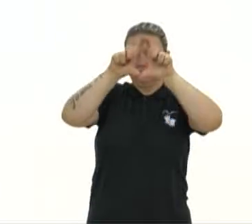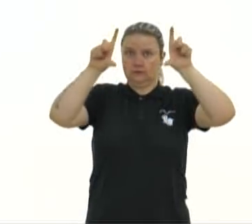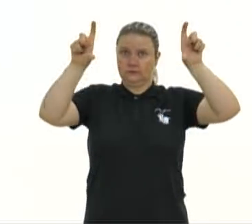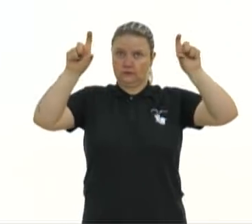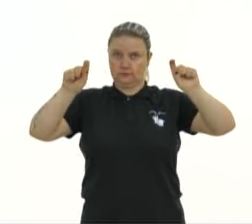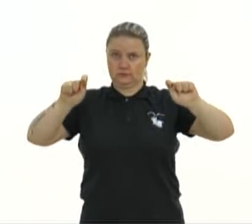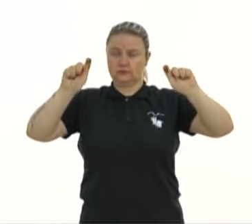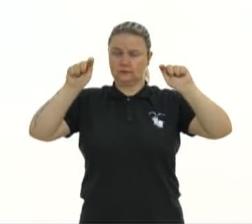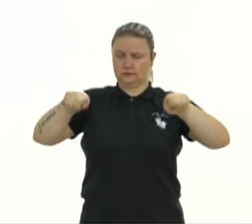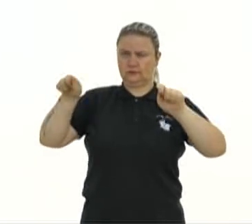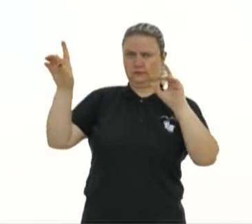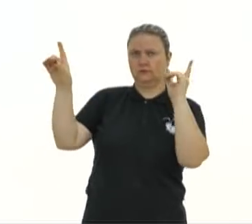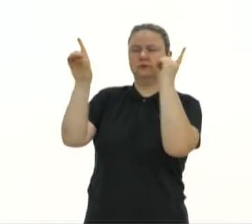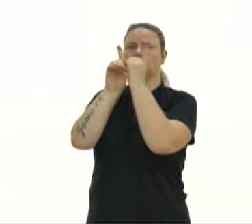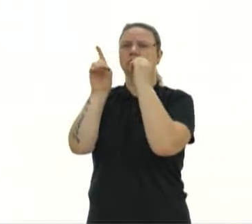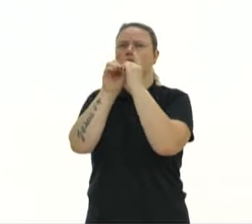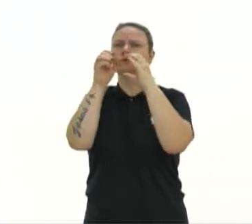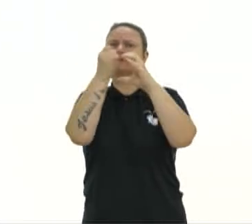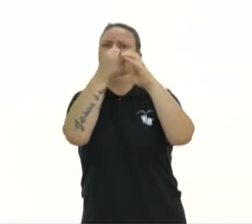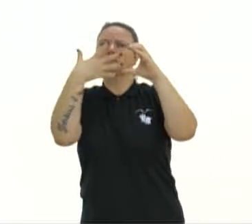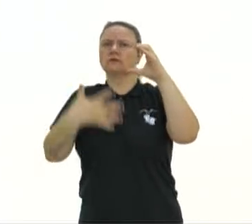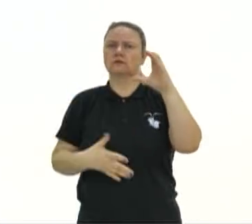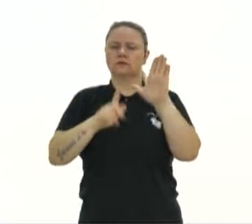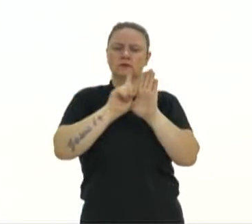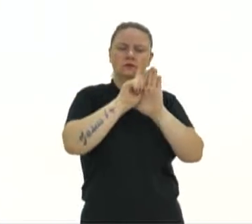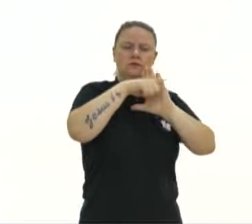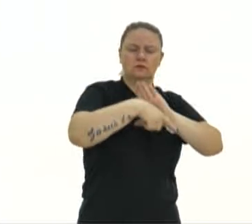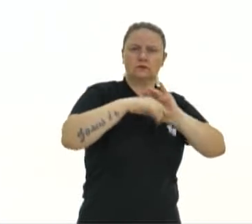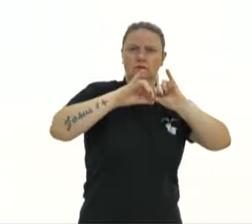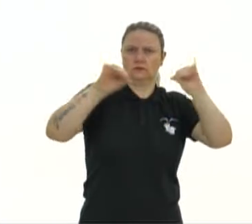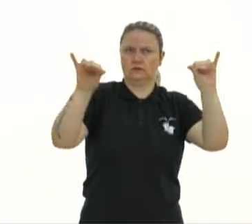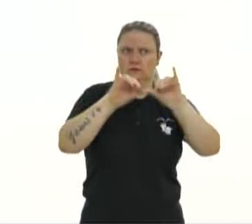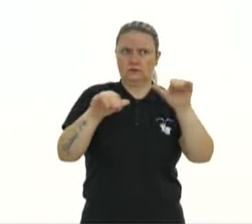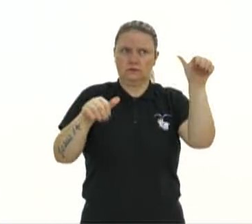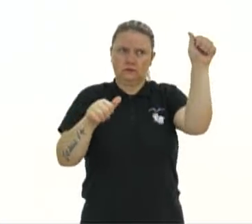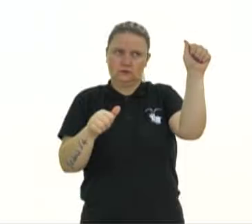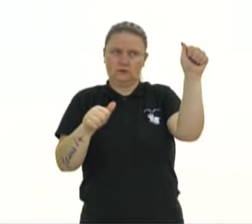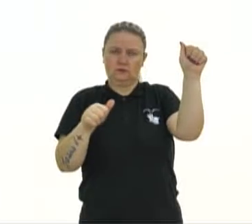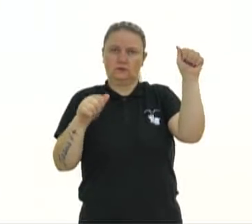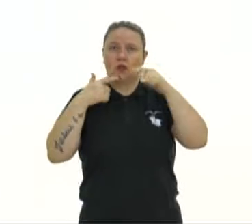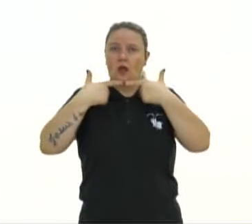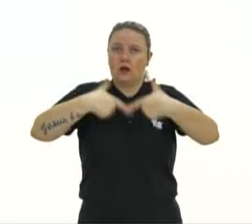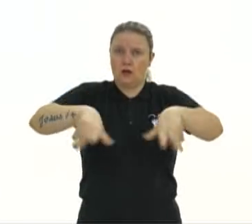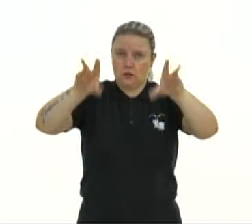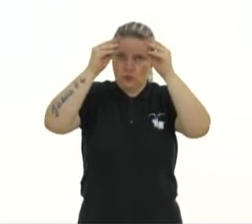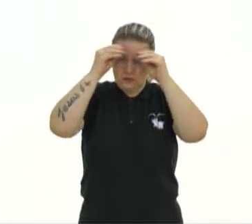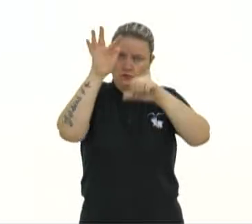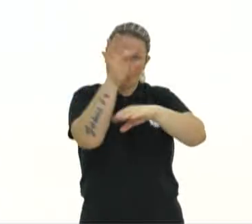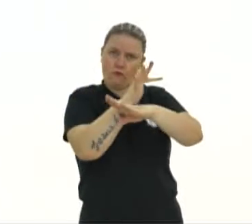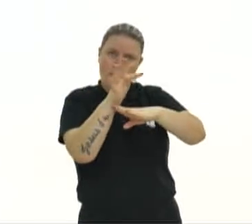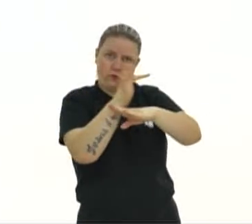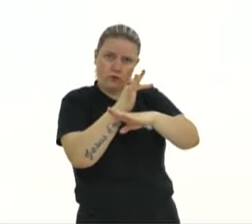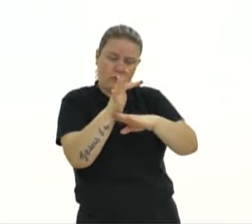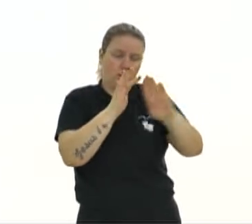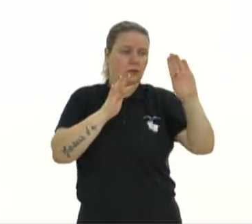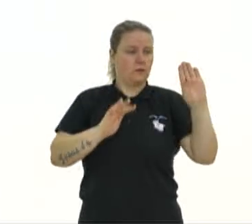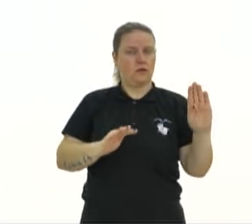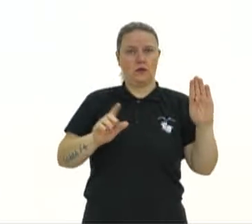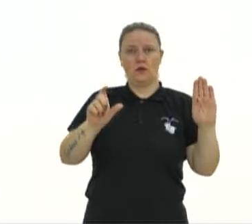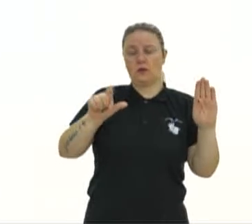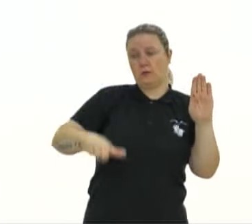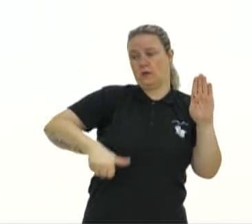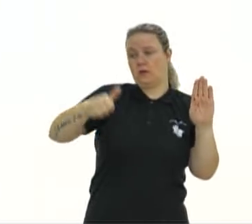identificar quais características do gênero notícia. Letra A, linguagem formal. B, texto em primeira pessoa.